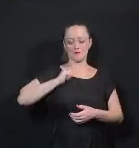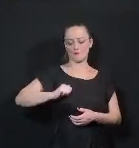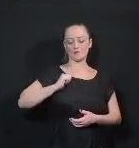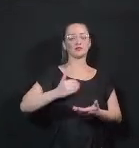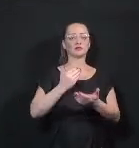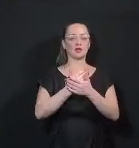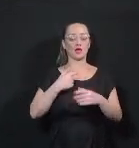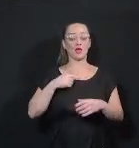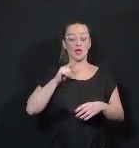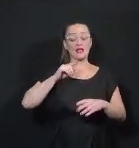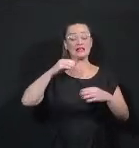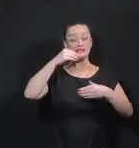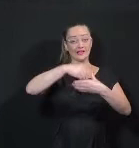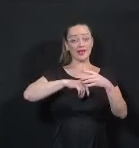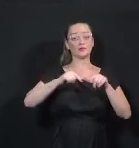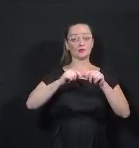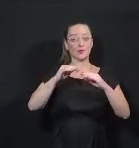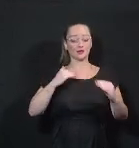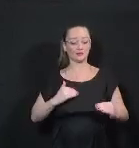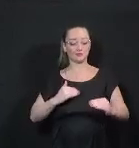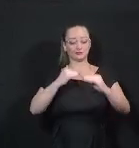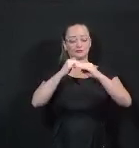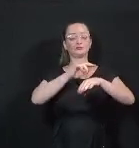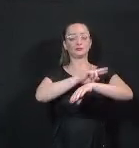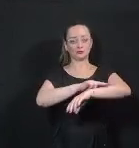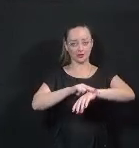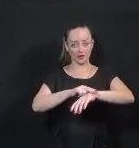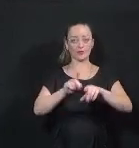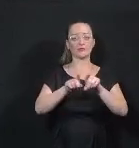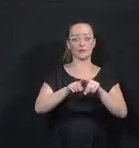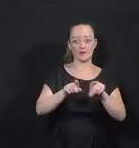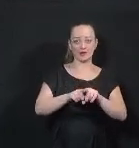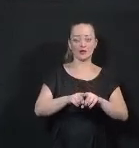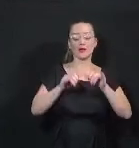no trabalho, campanhas pela igualdade racial. Quer dizer,